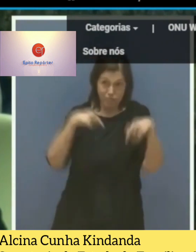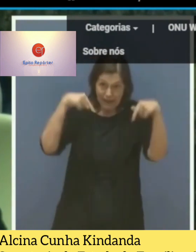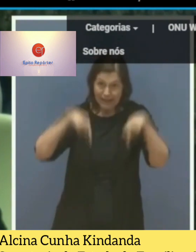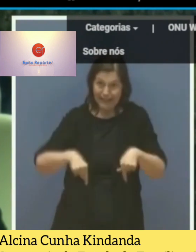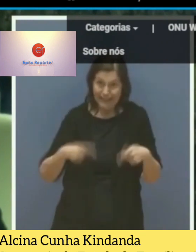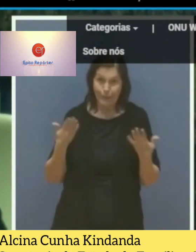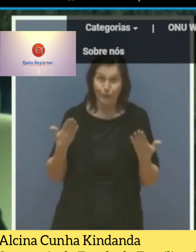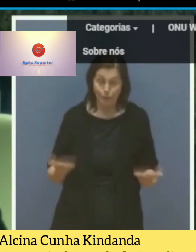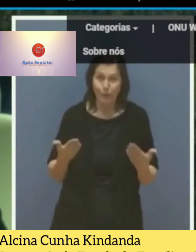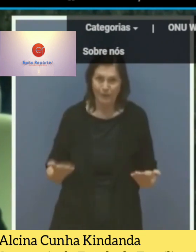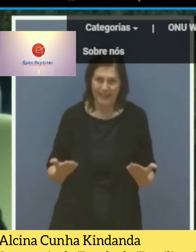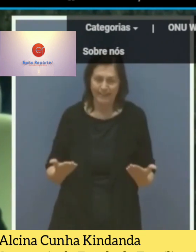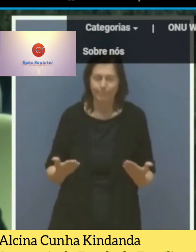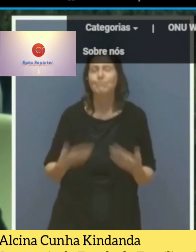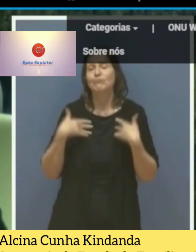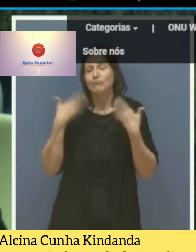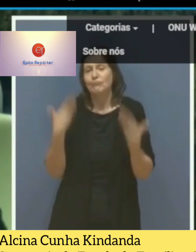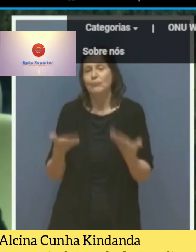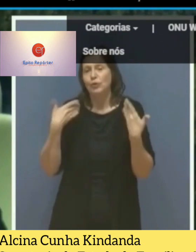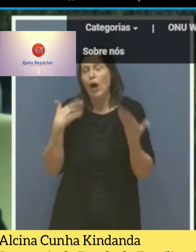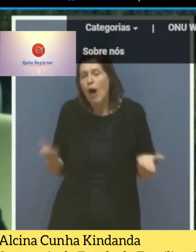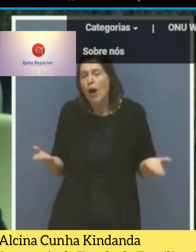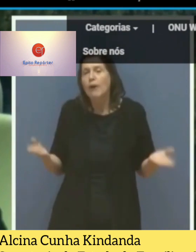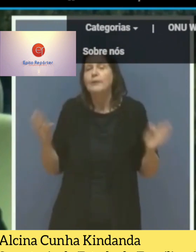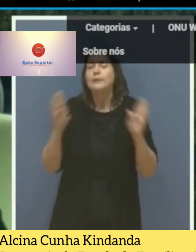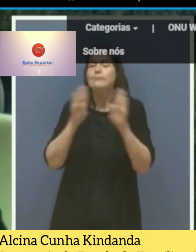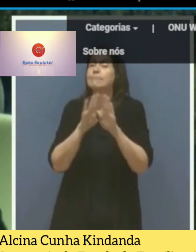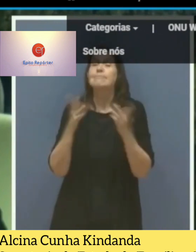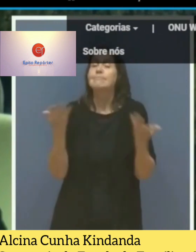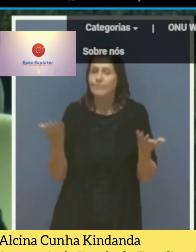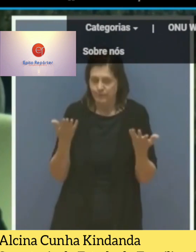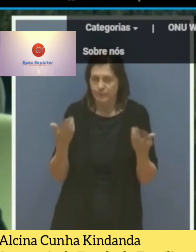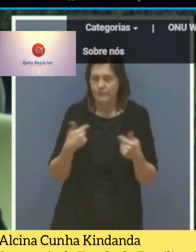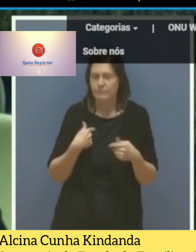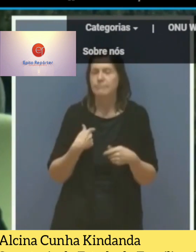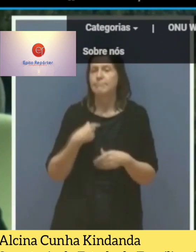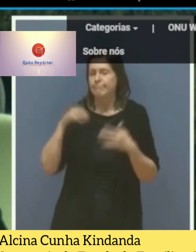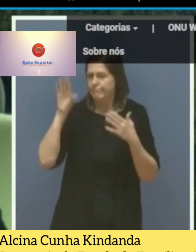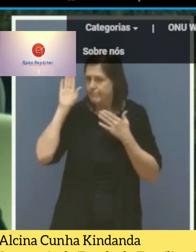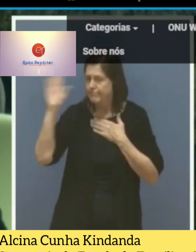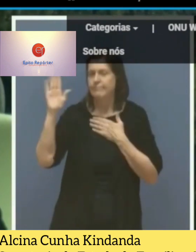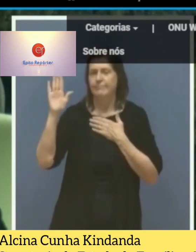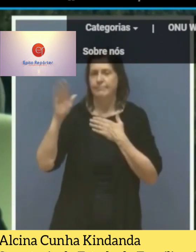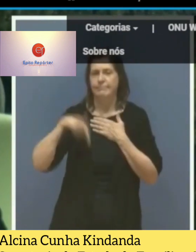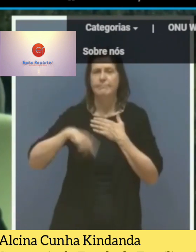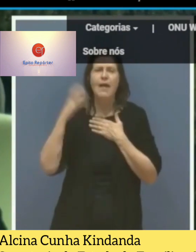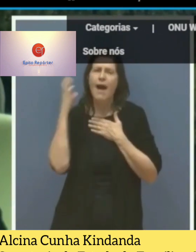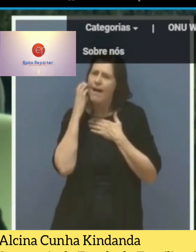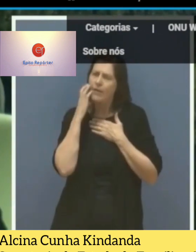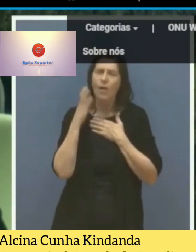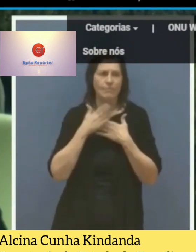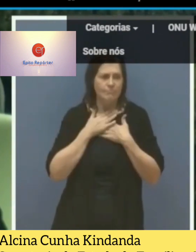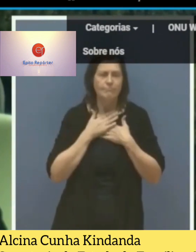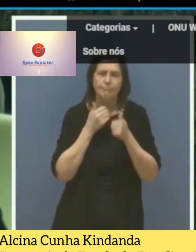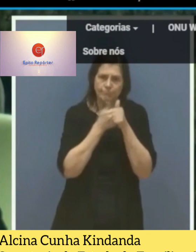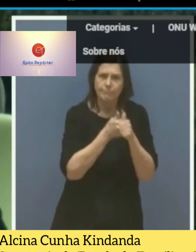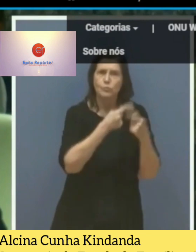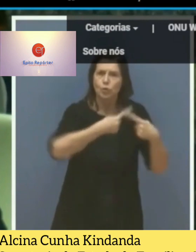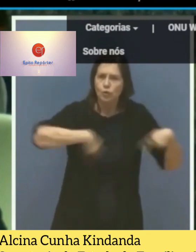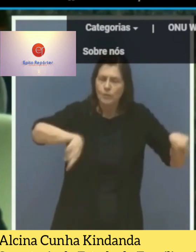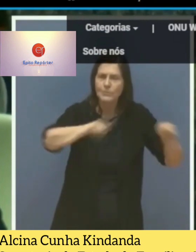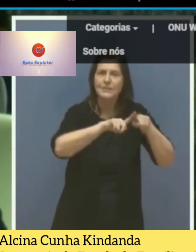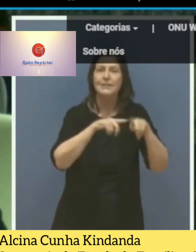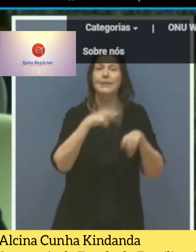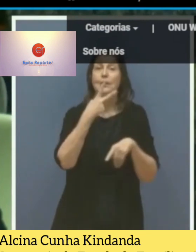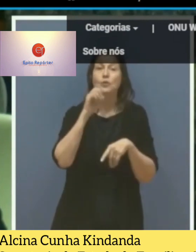reiterando o nosso compromisso com o comitê bem assim com agenda desenvolvimento 20 e 30 e agenda africana